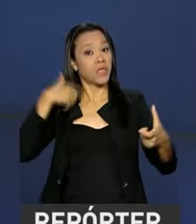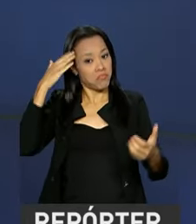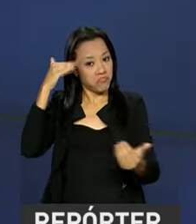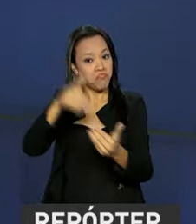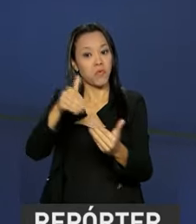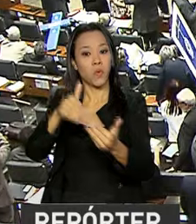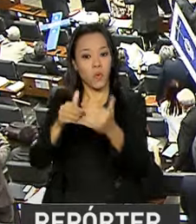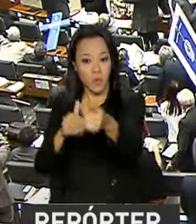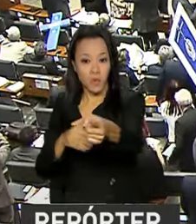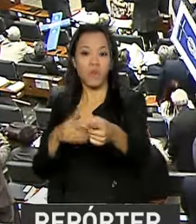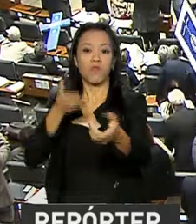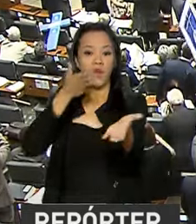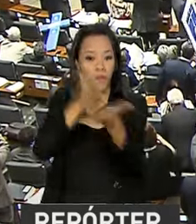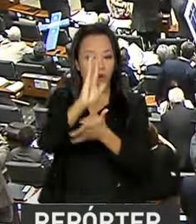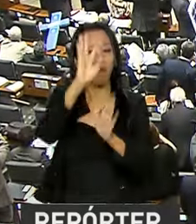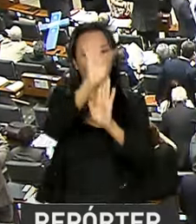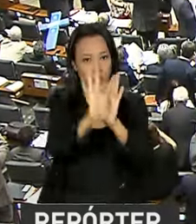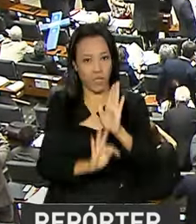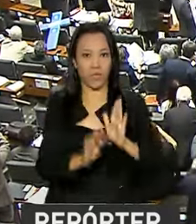projeto foi